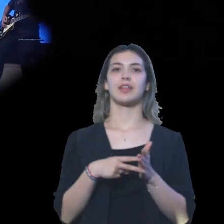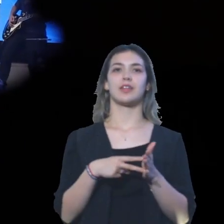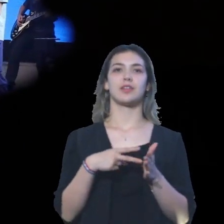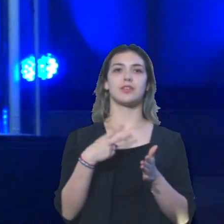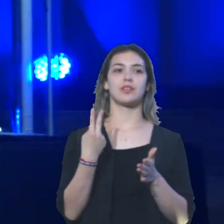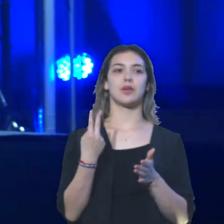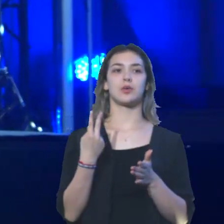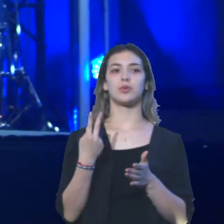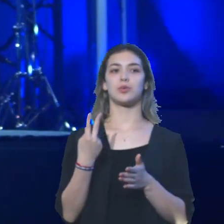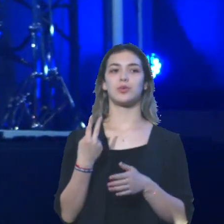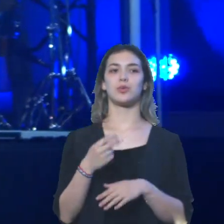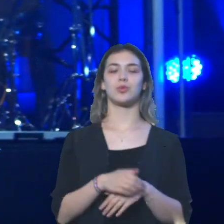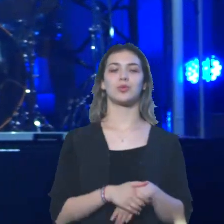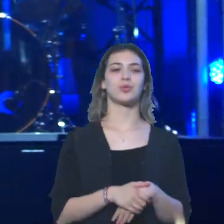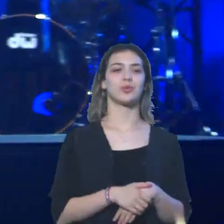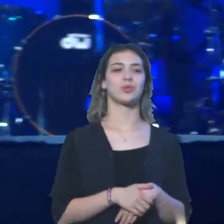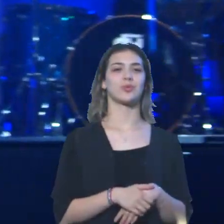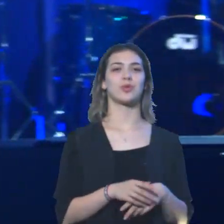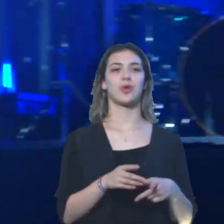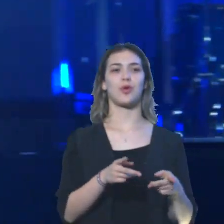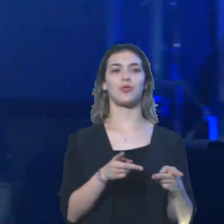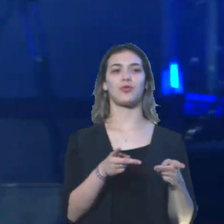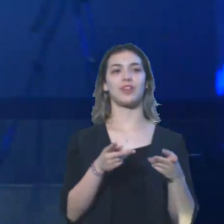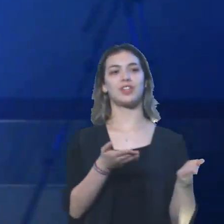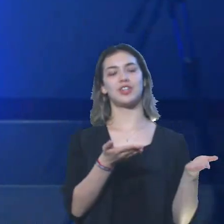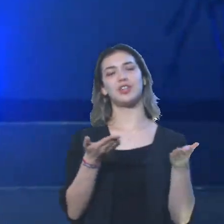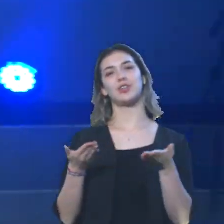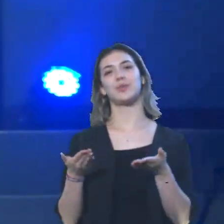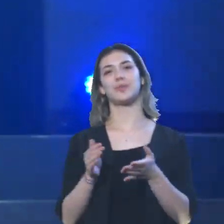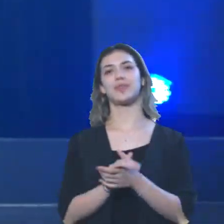que todo mundo ficasse de pé agora no seu lugar.